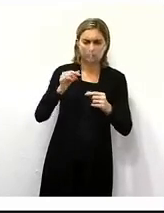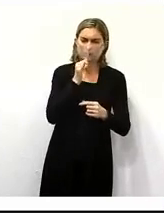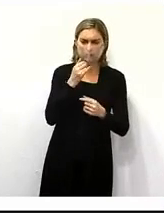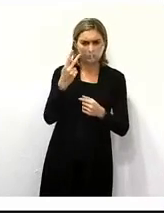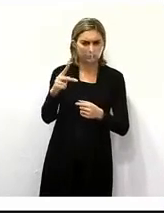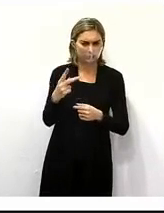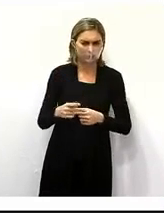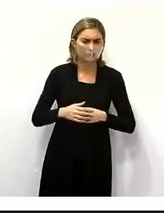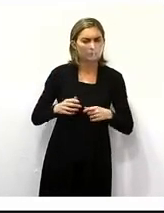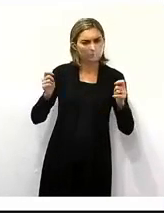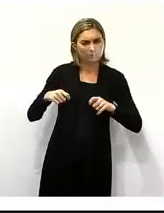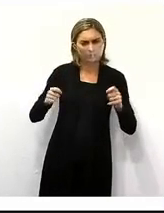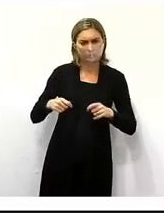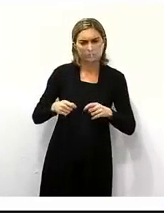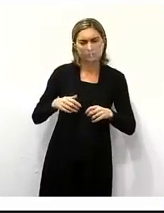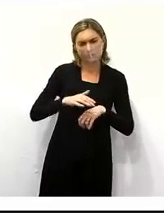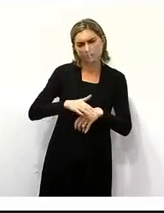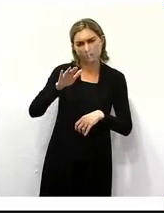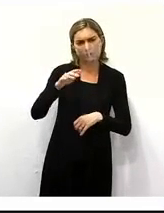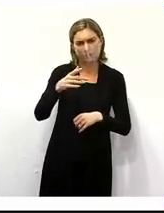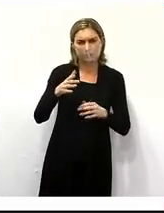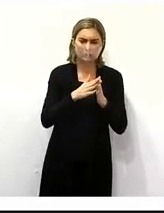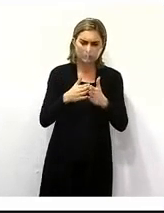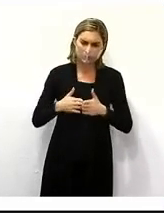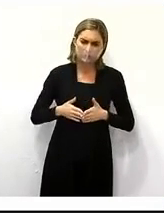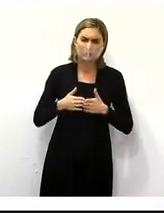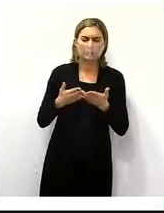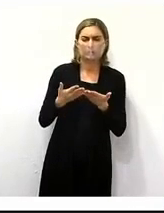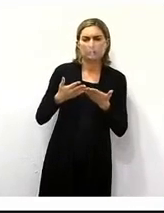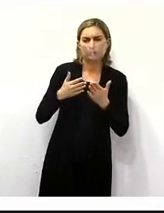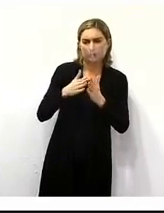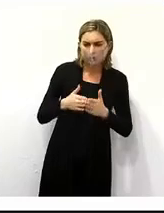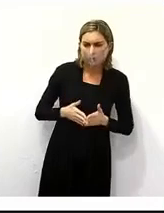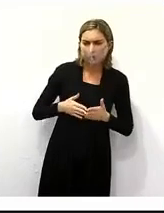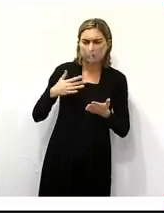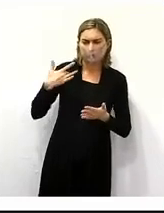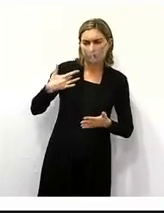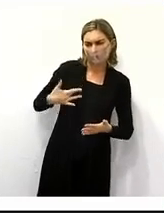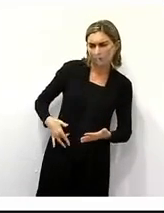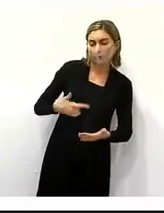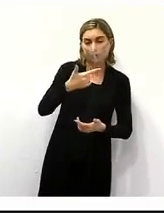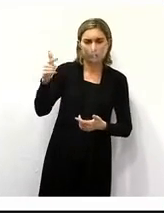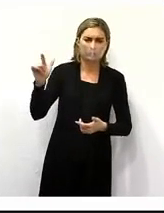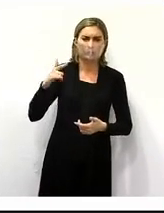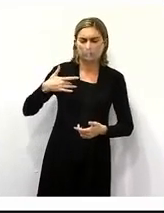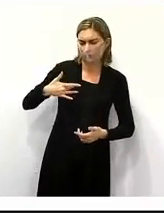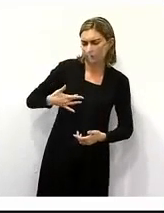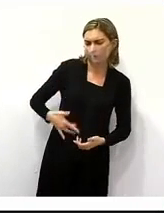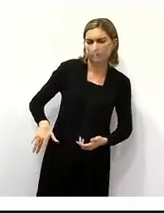exemplos duros, poderá ser mais clemente de outros que, por muita